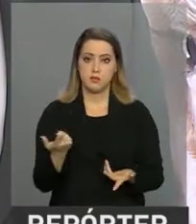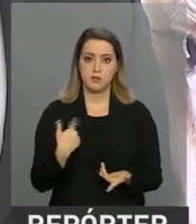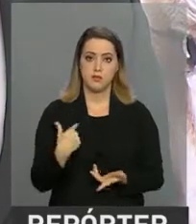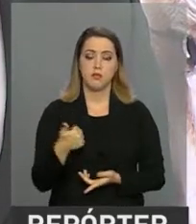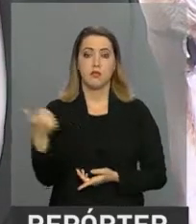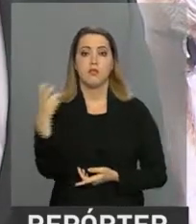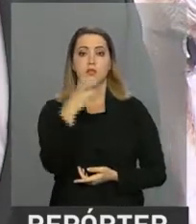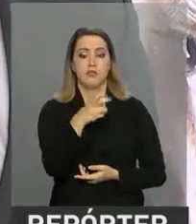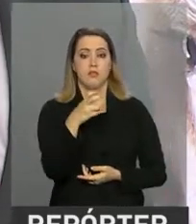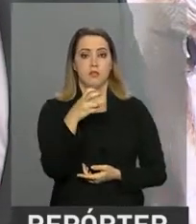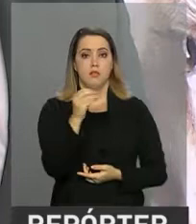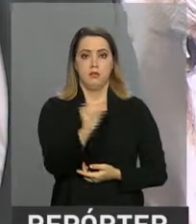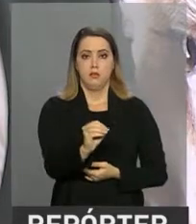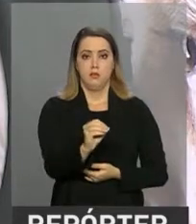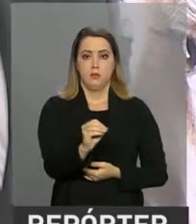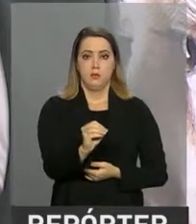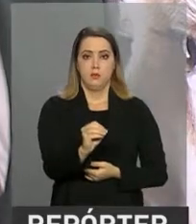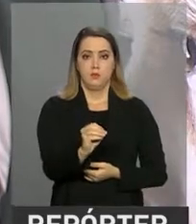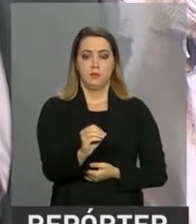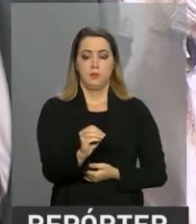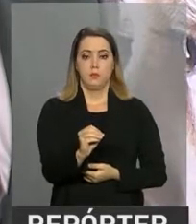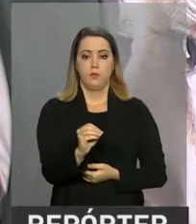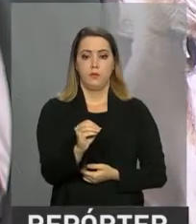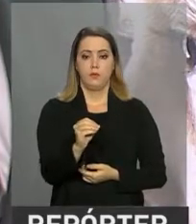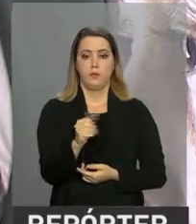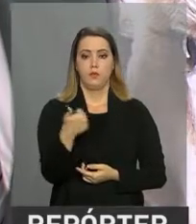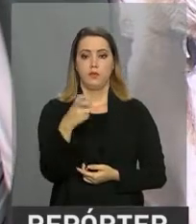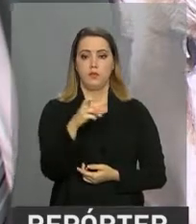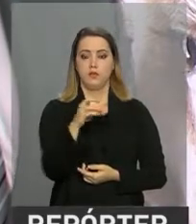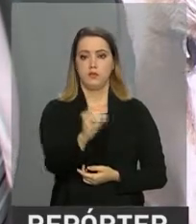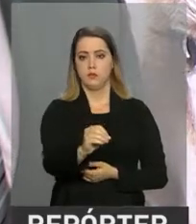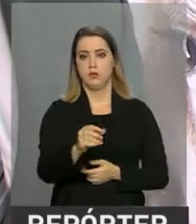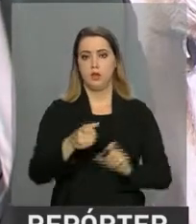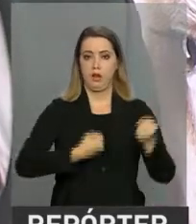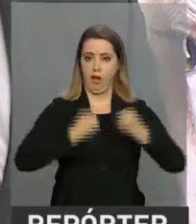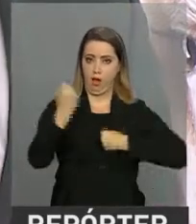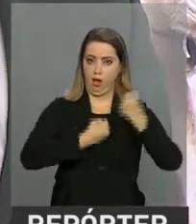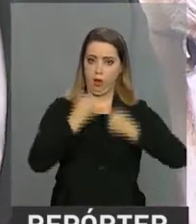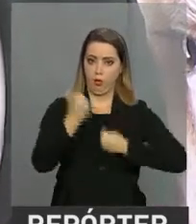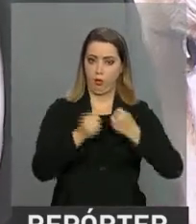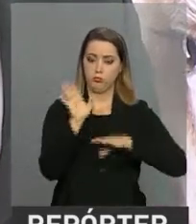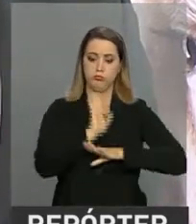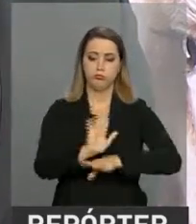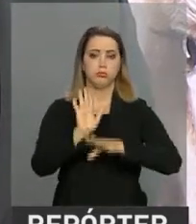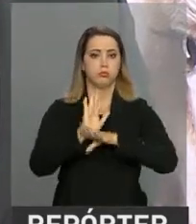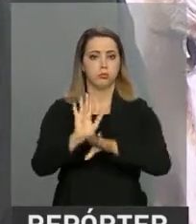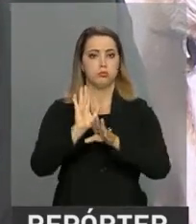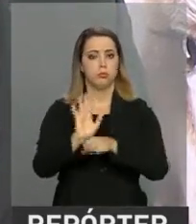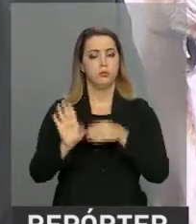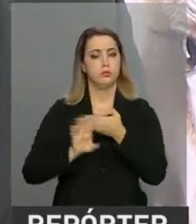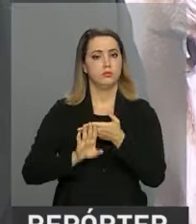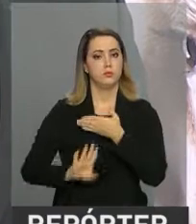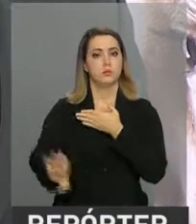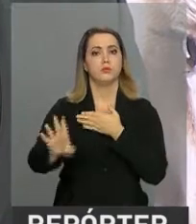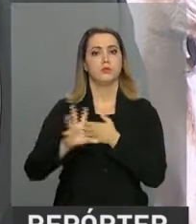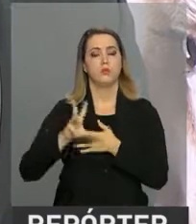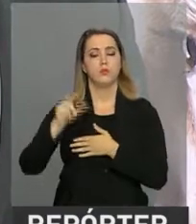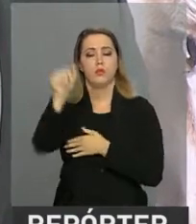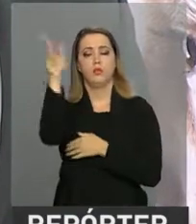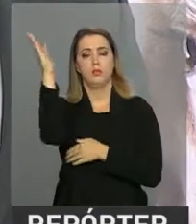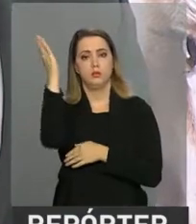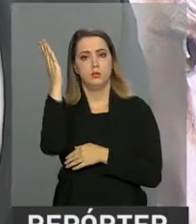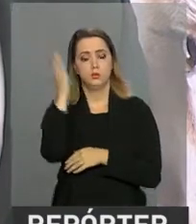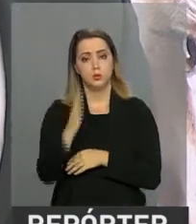150 é do glow 150 veículos para auxiliar no combate ao mosquito em todo o país